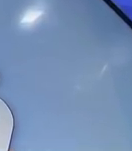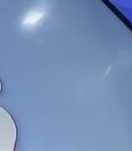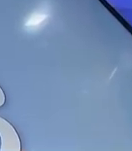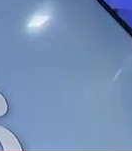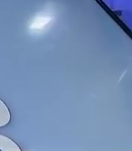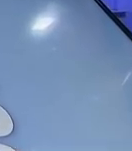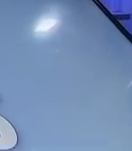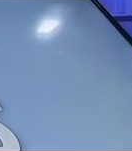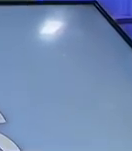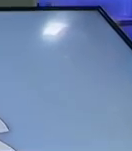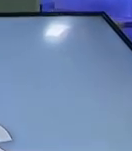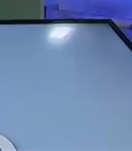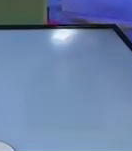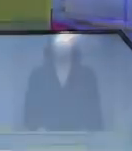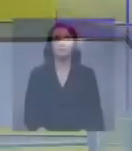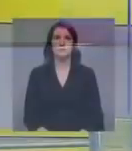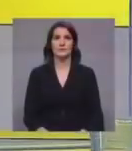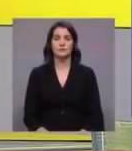um